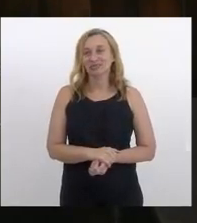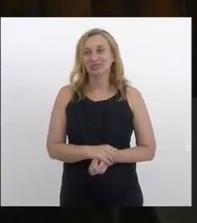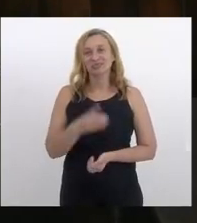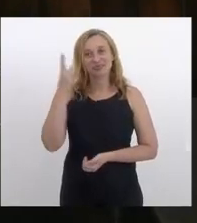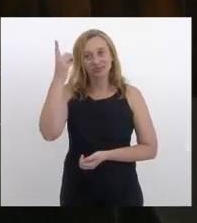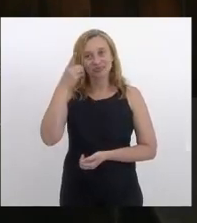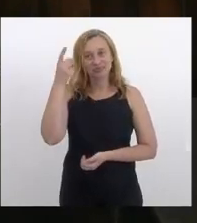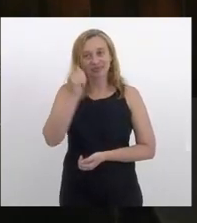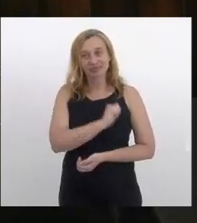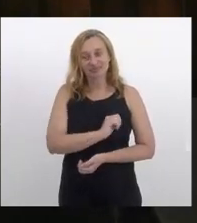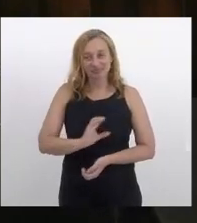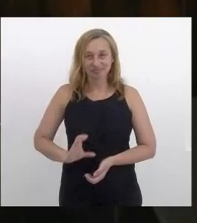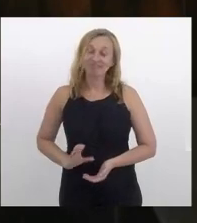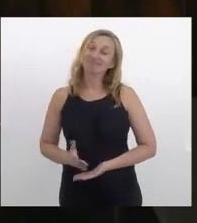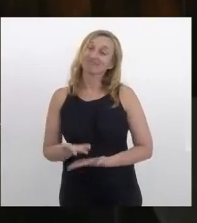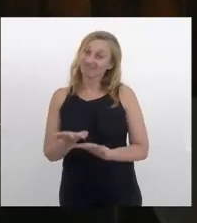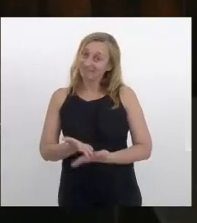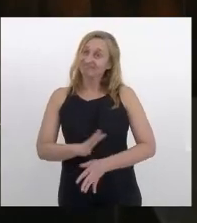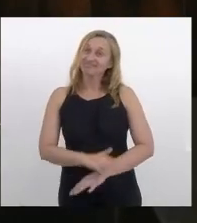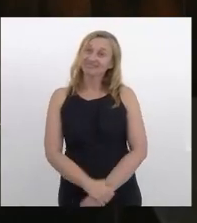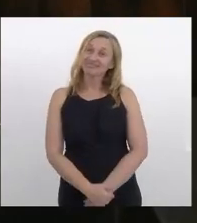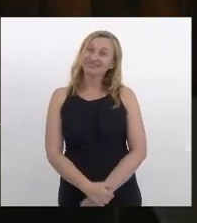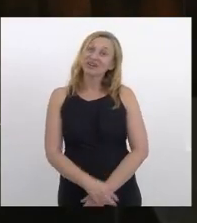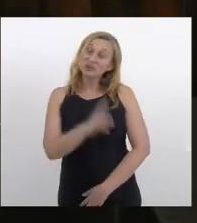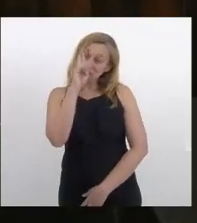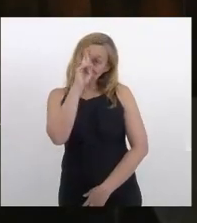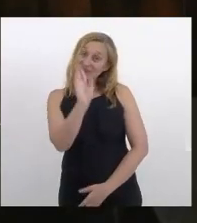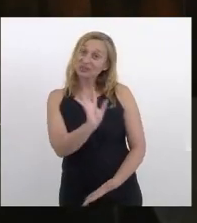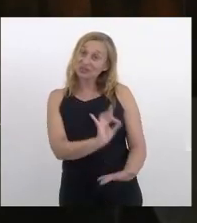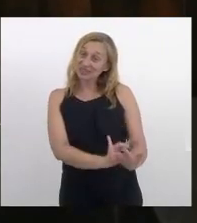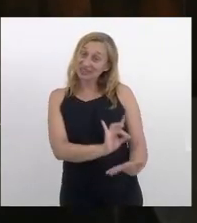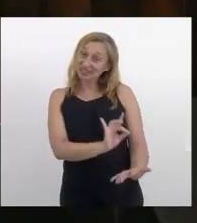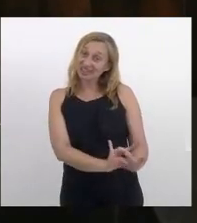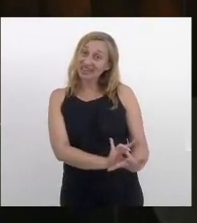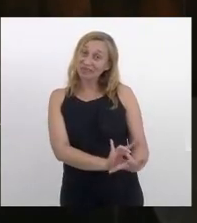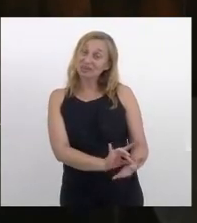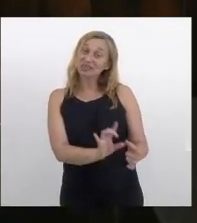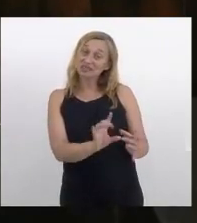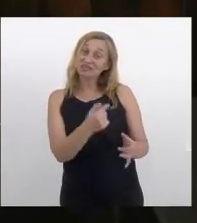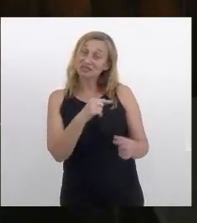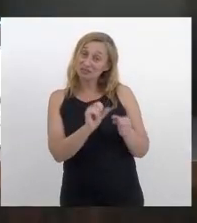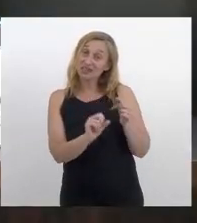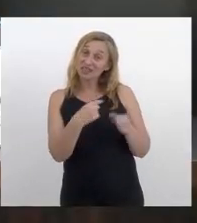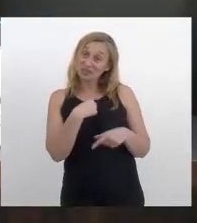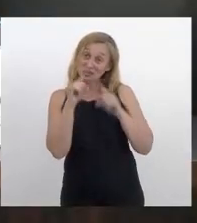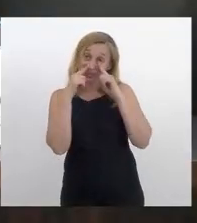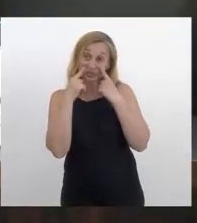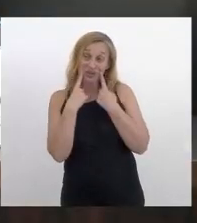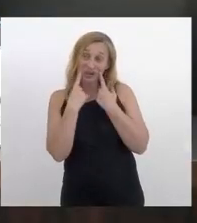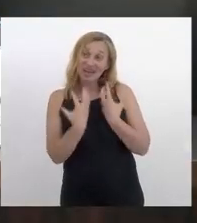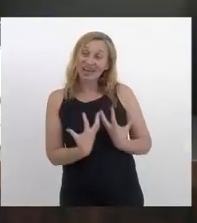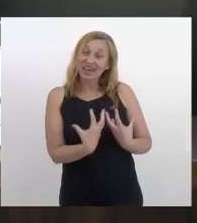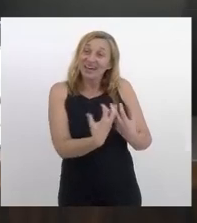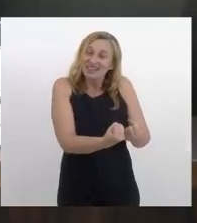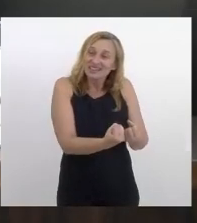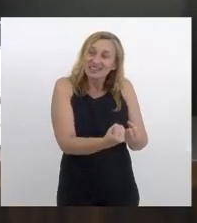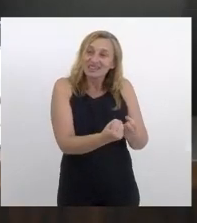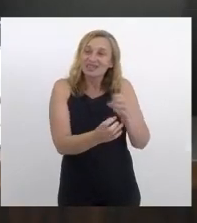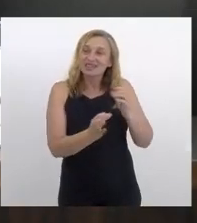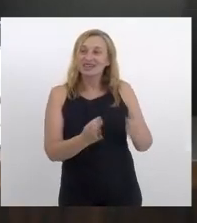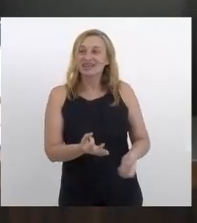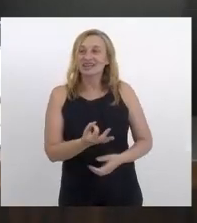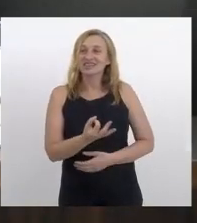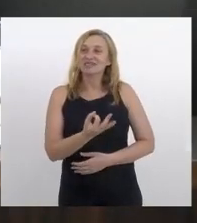deputado André Siciliano, o senhor realmente me quebrou hoje. Receber essa medalha de Dona